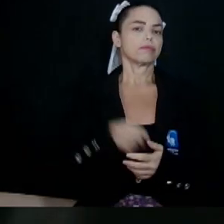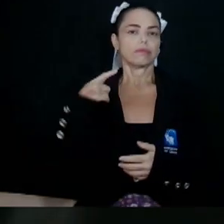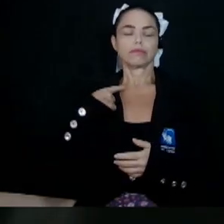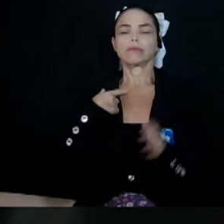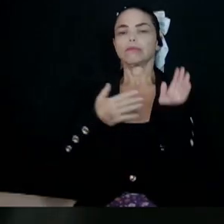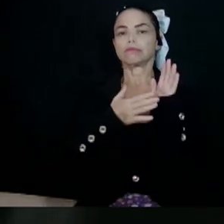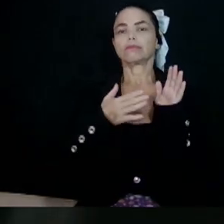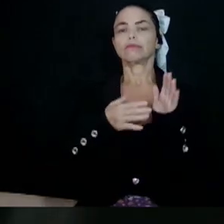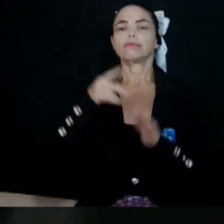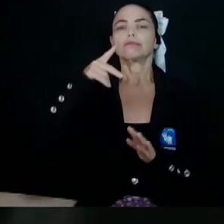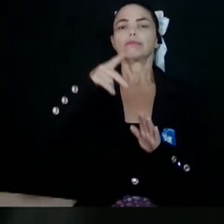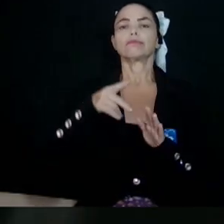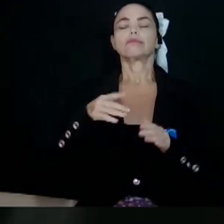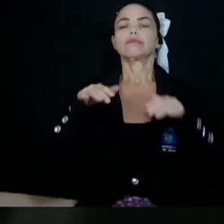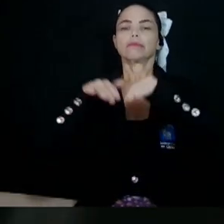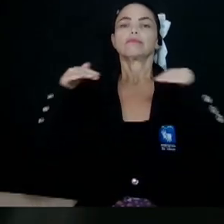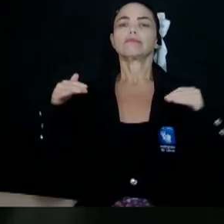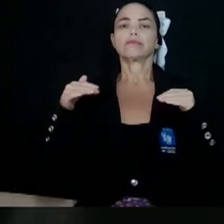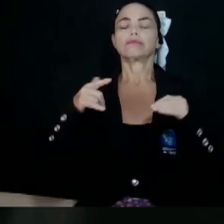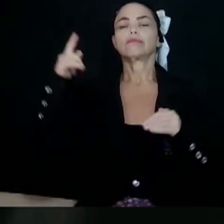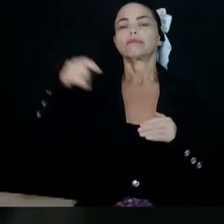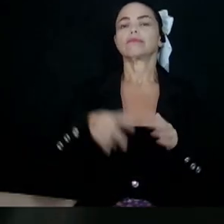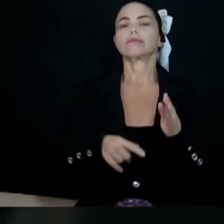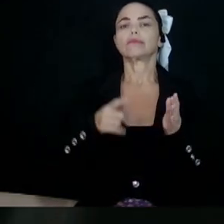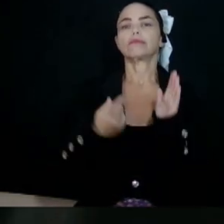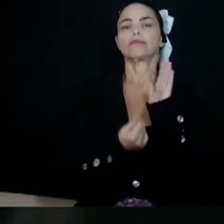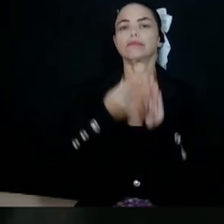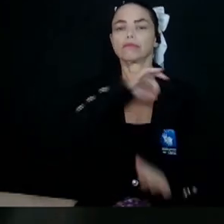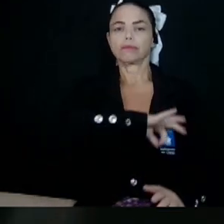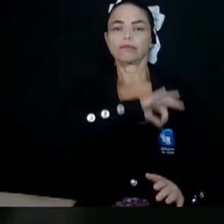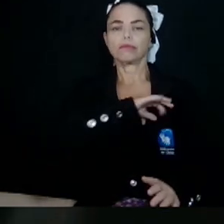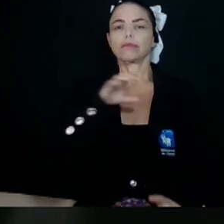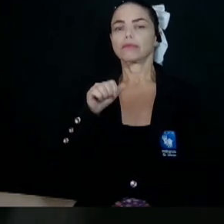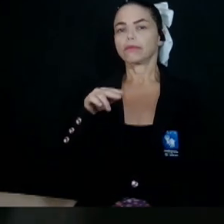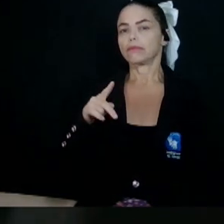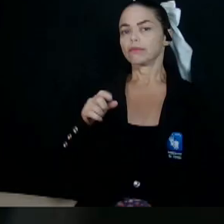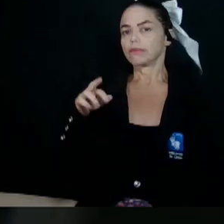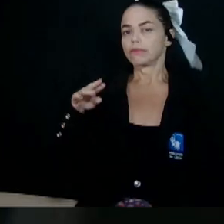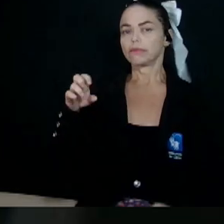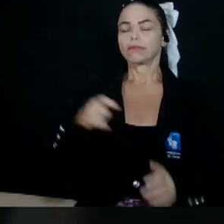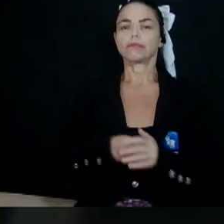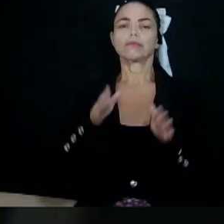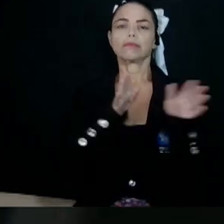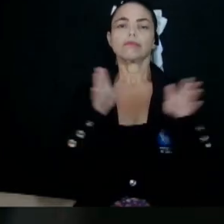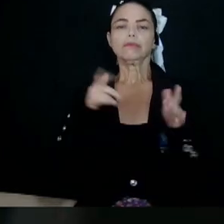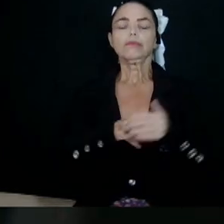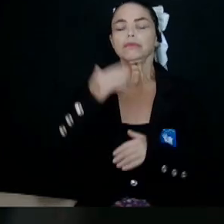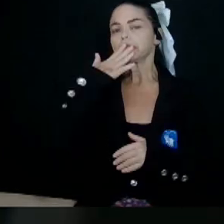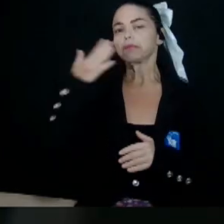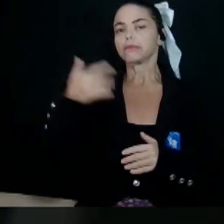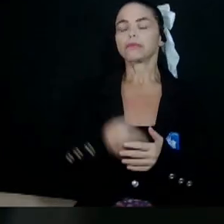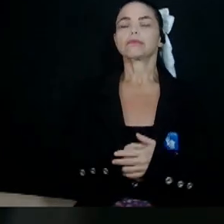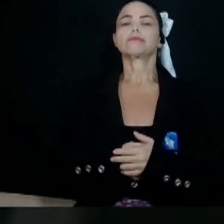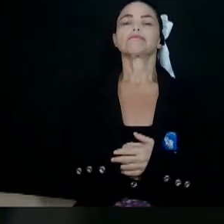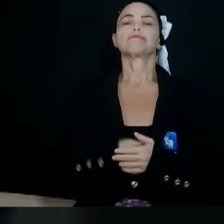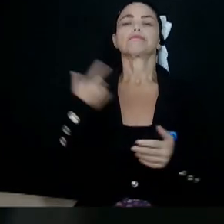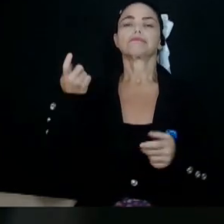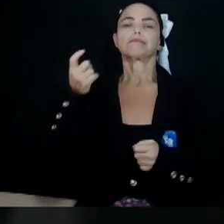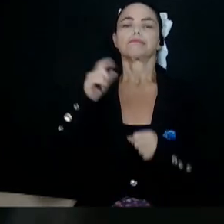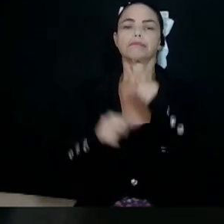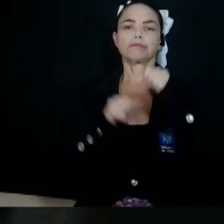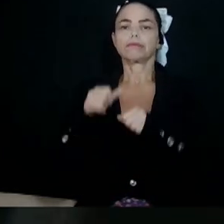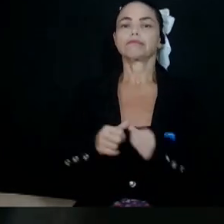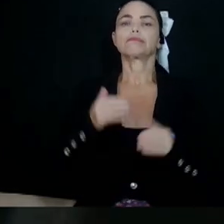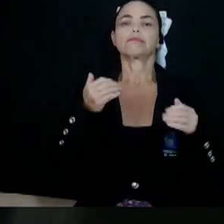do plano de cargos, carreiras, vencimentos do Camprev e o que prorroga o prazo para pedidos de reabilitação de